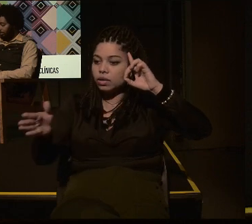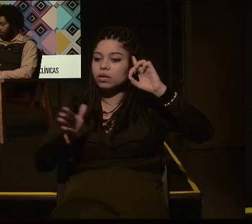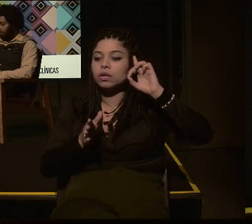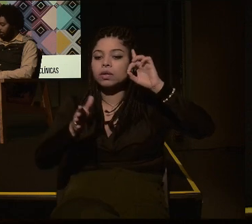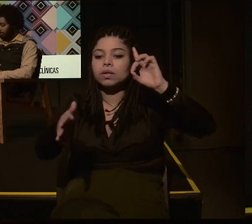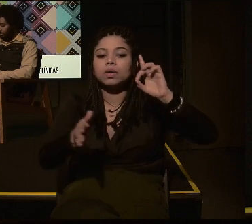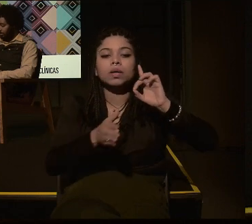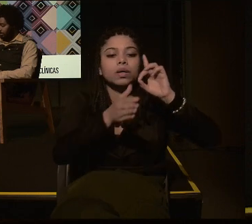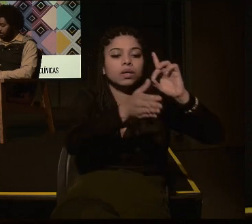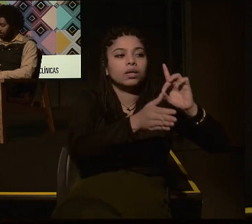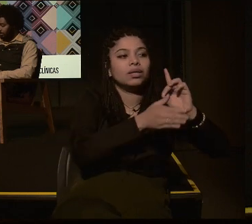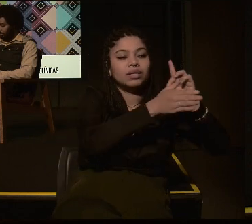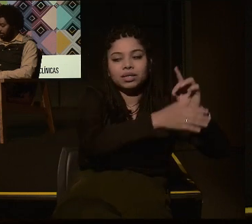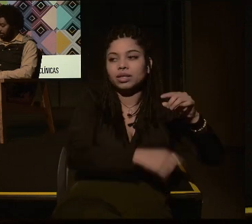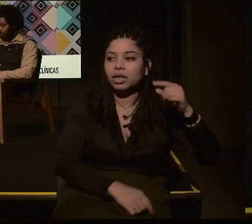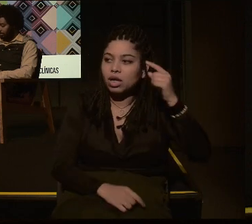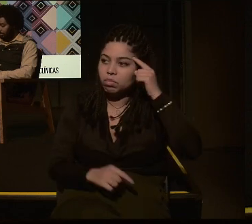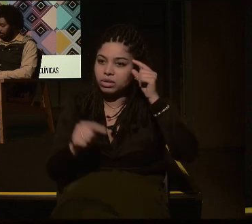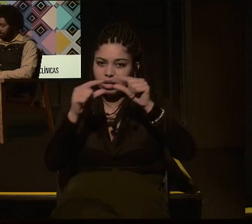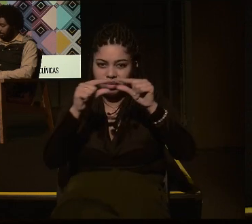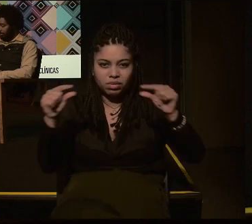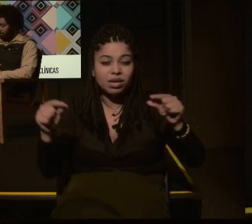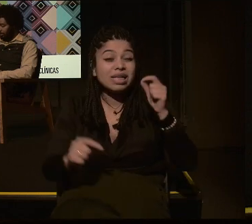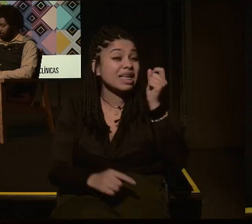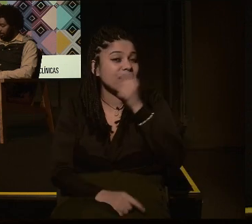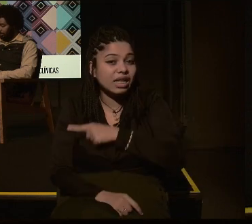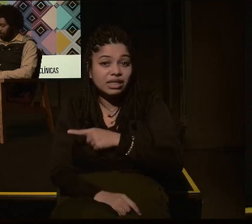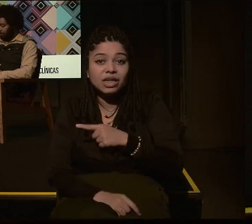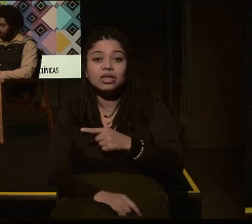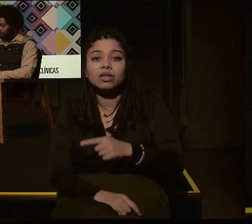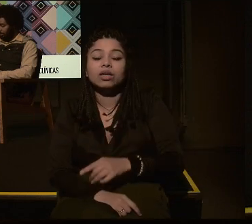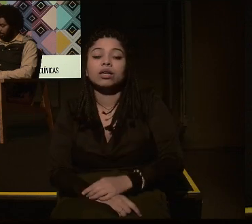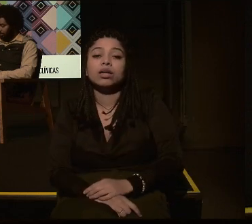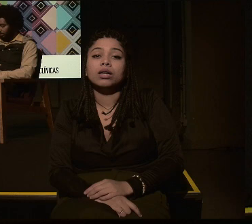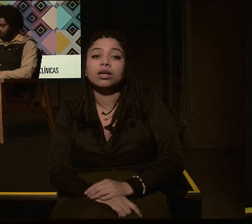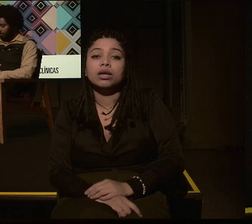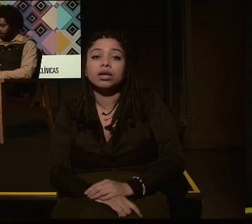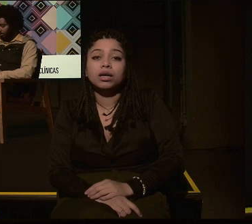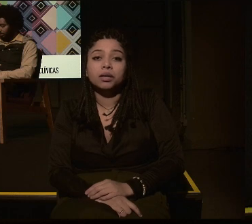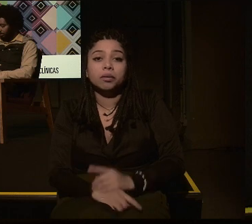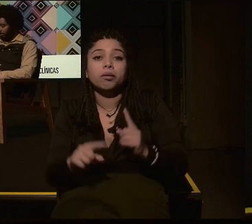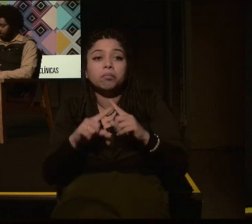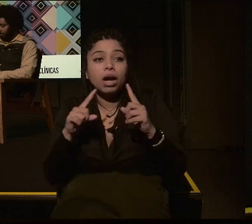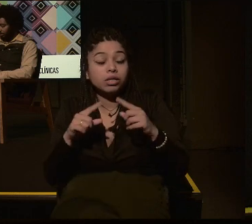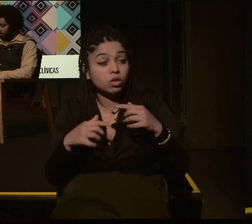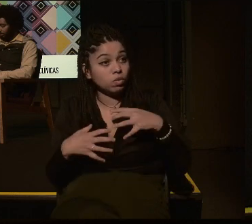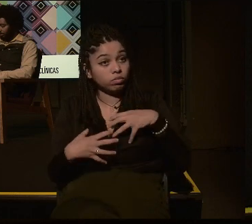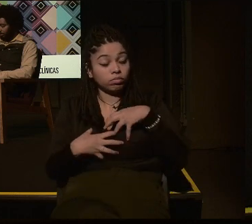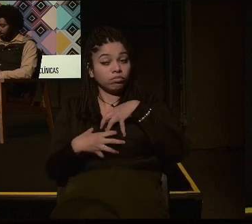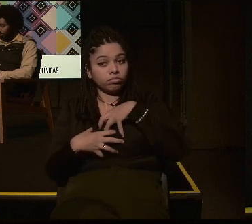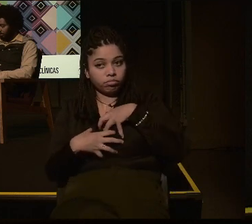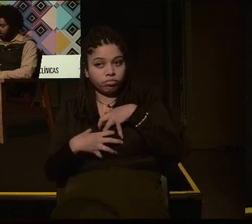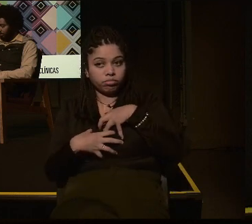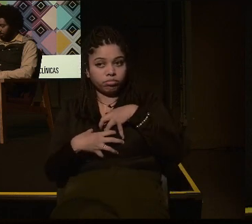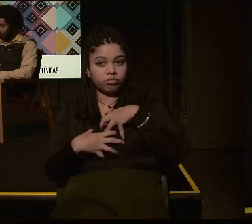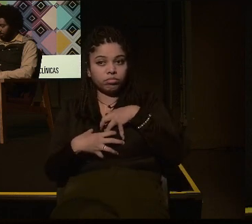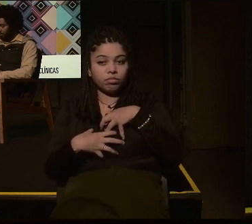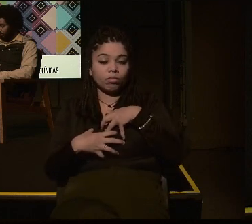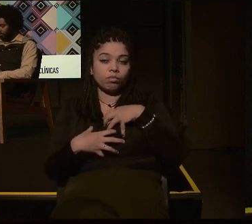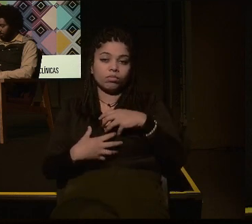Eu achei ele incrível, achei esse tweet engraçado, mas, ao mesmo tempo, que é algo que também me pega, assim, pessoalmente, né? Por que